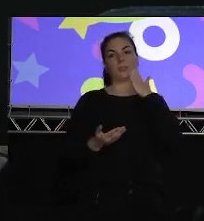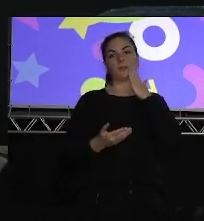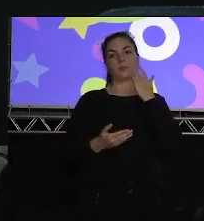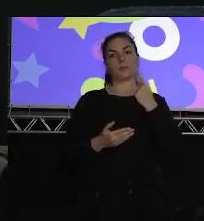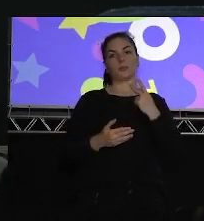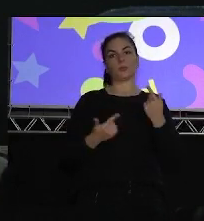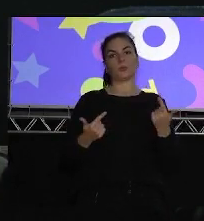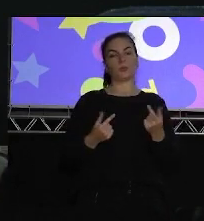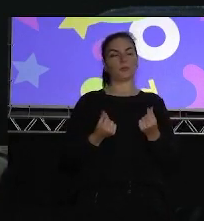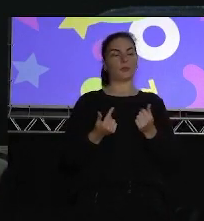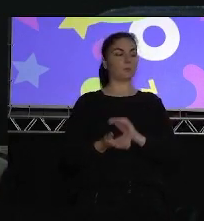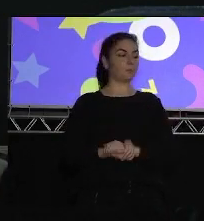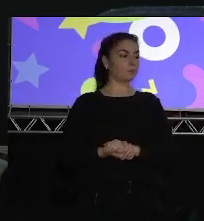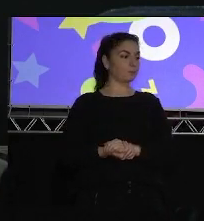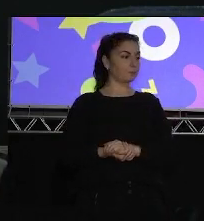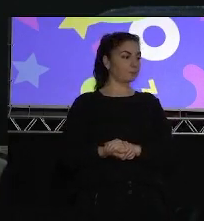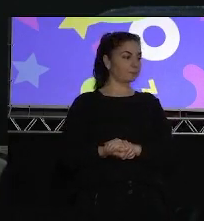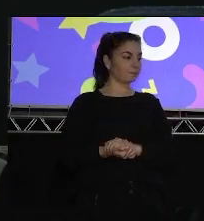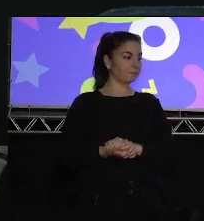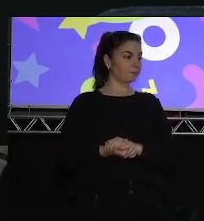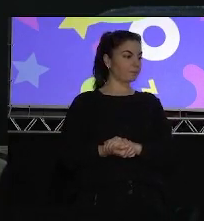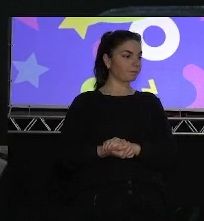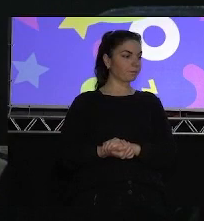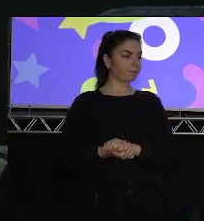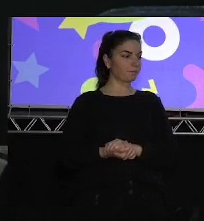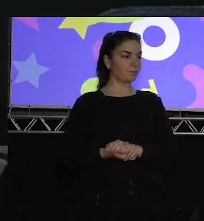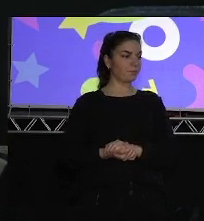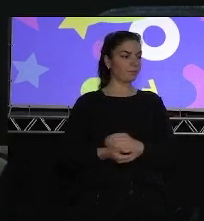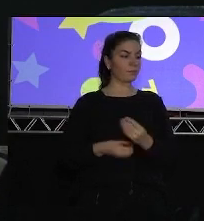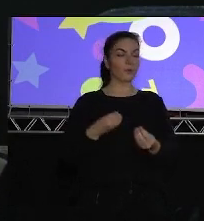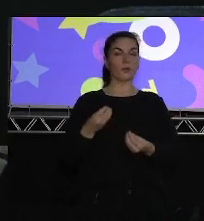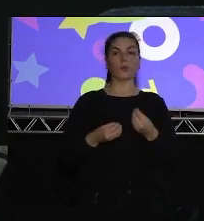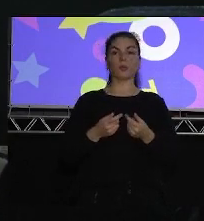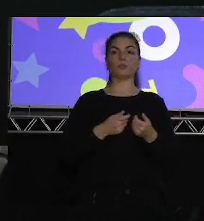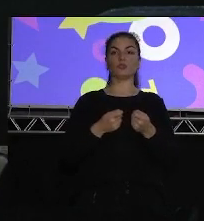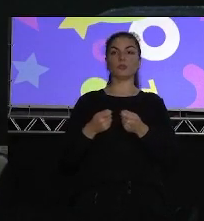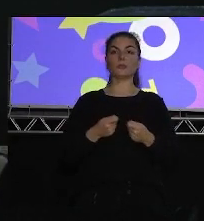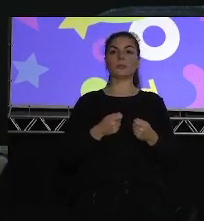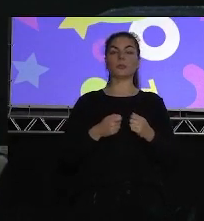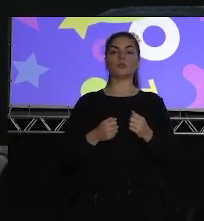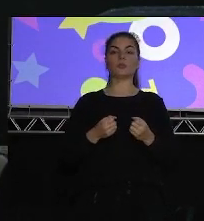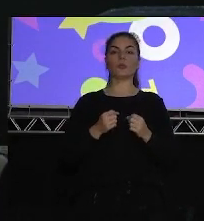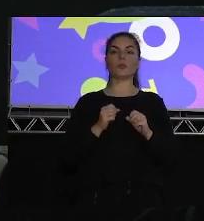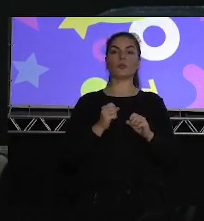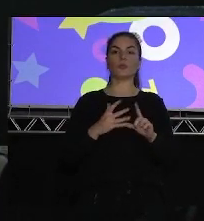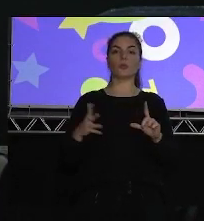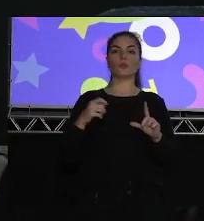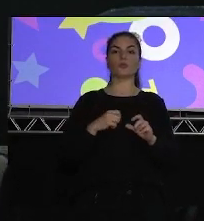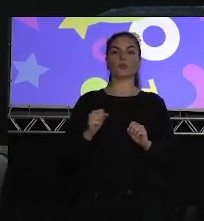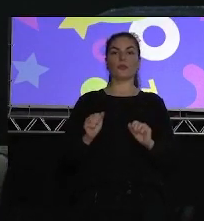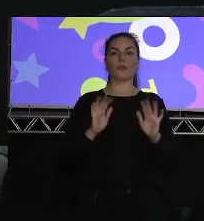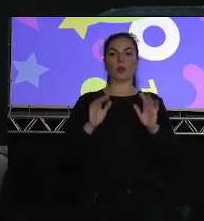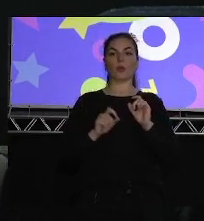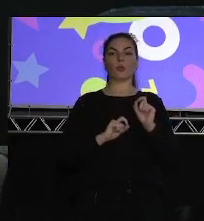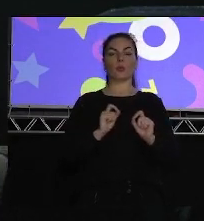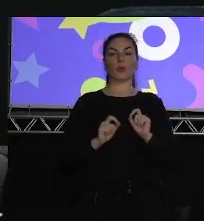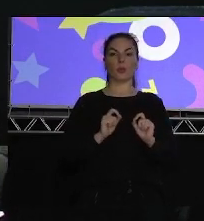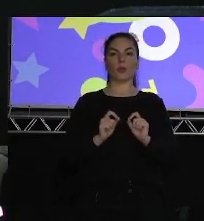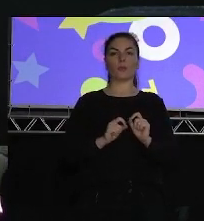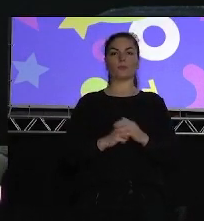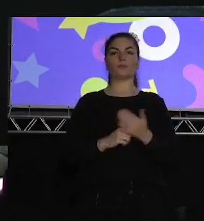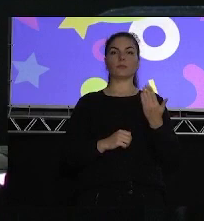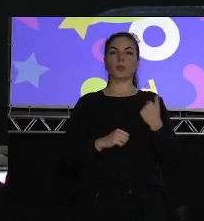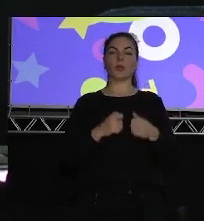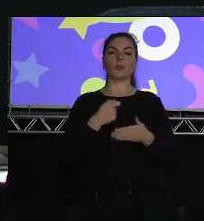interesse nenhum. Bom, e aí a questão do gerenciamento de fluxo de valor, gente. O que é isso? Gerenciar fluxo de valor é uma abordagem lá do